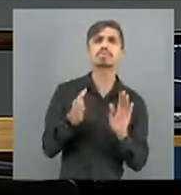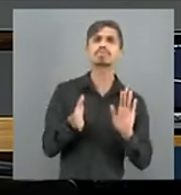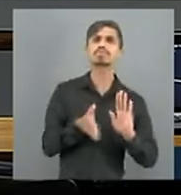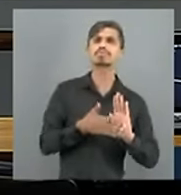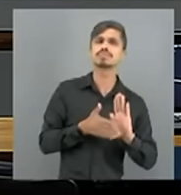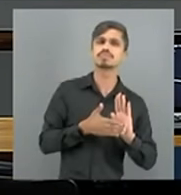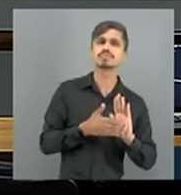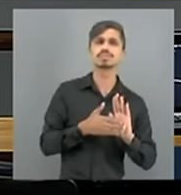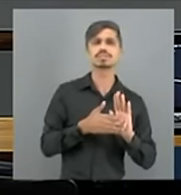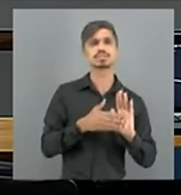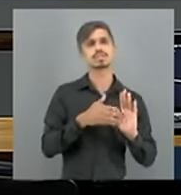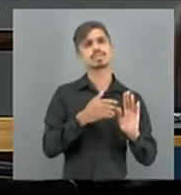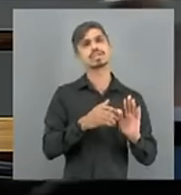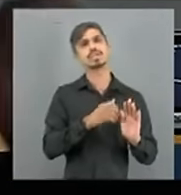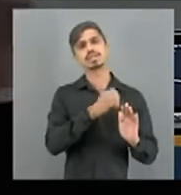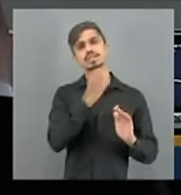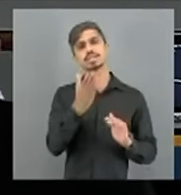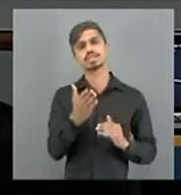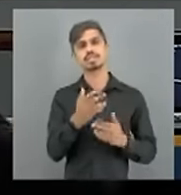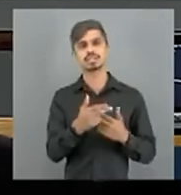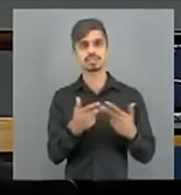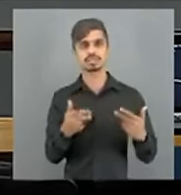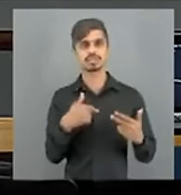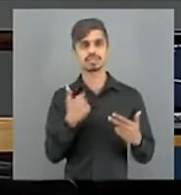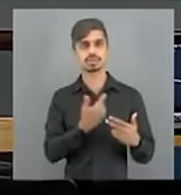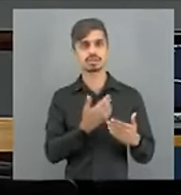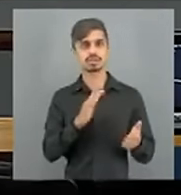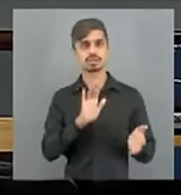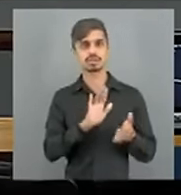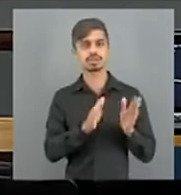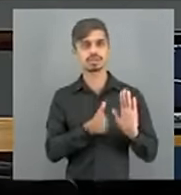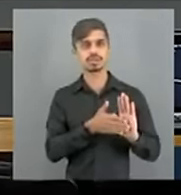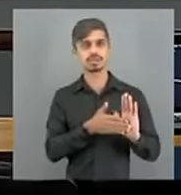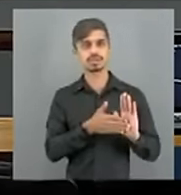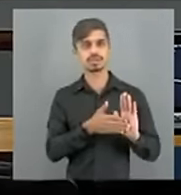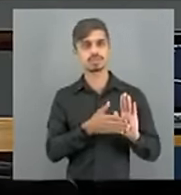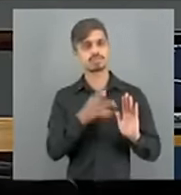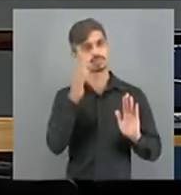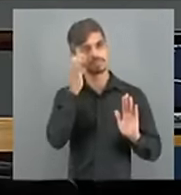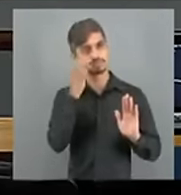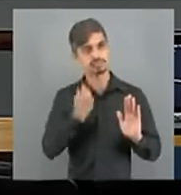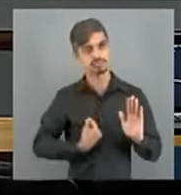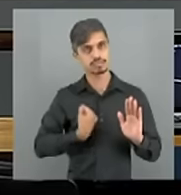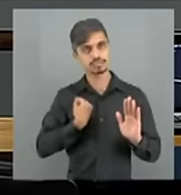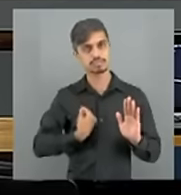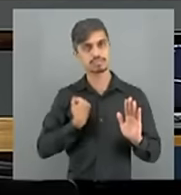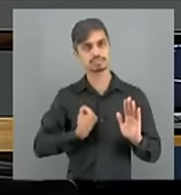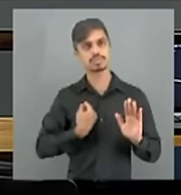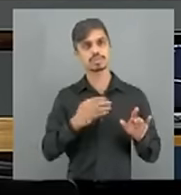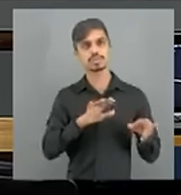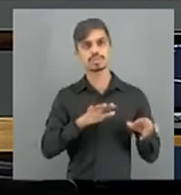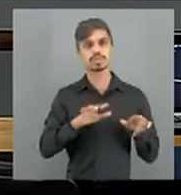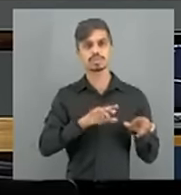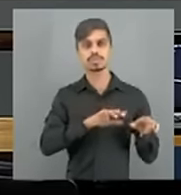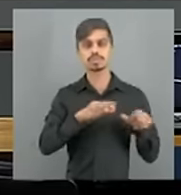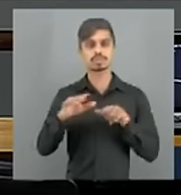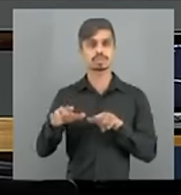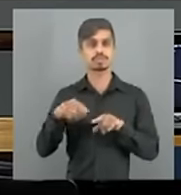sugestões, além daquelas que você vai nos apresentar aí, pessoalmente? a partir da próxima